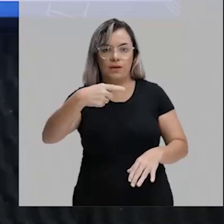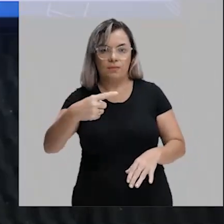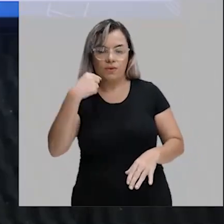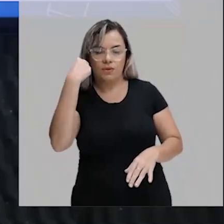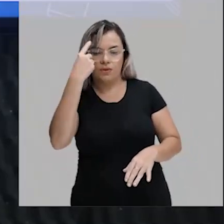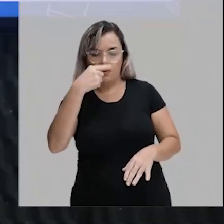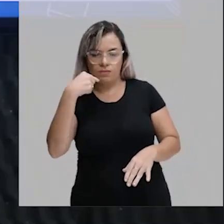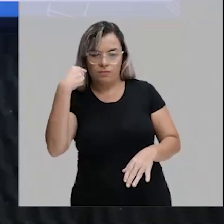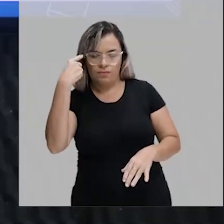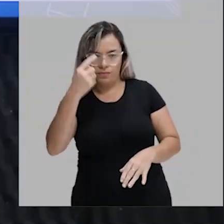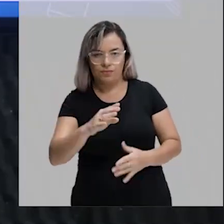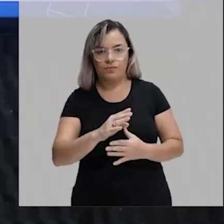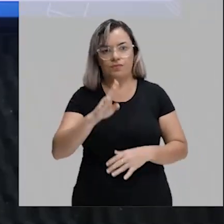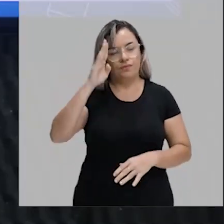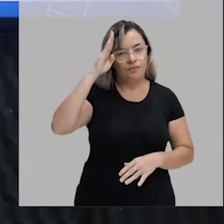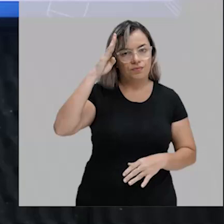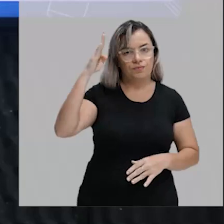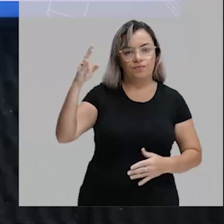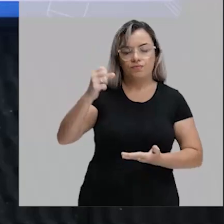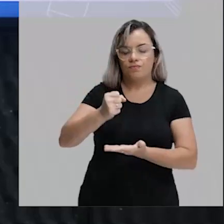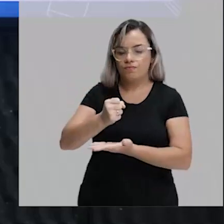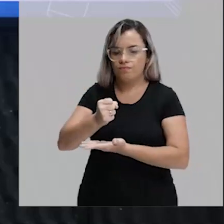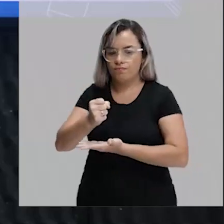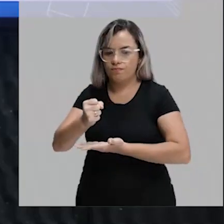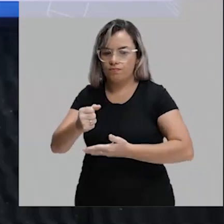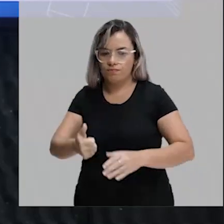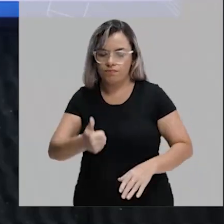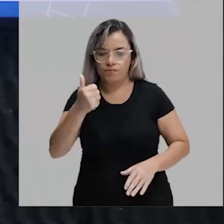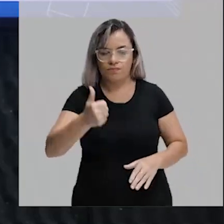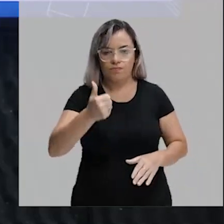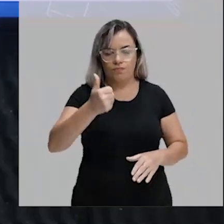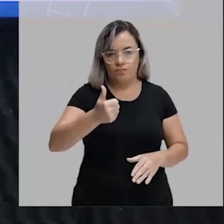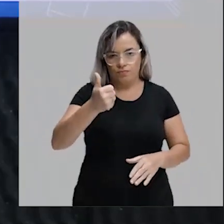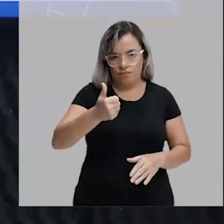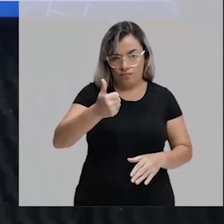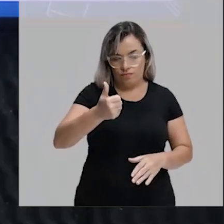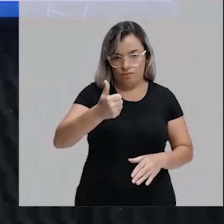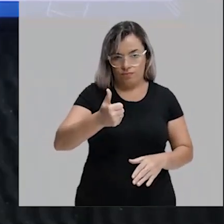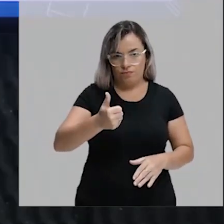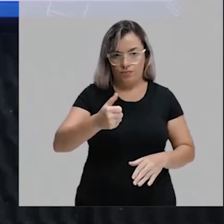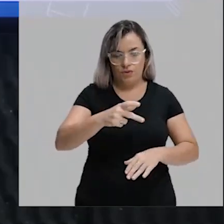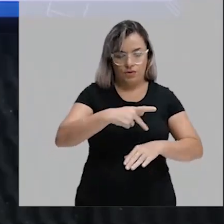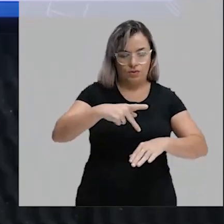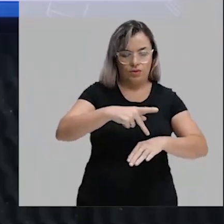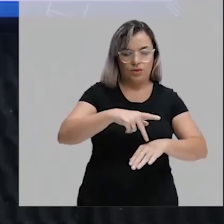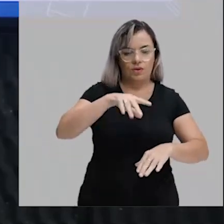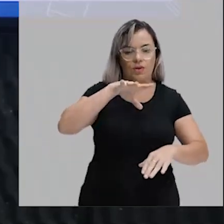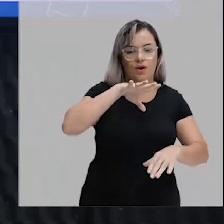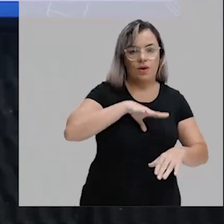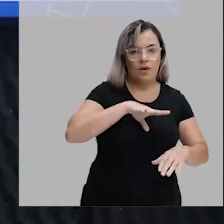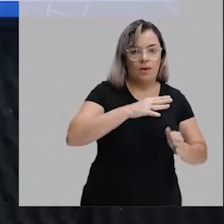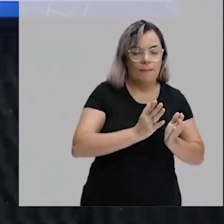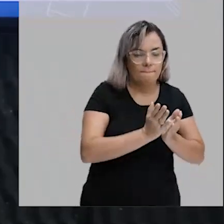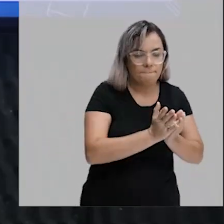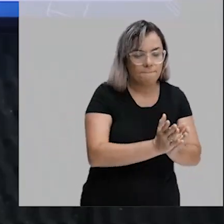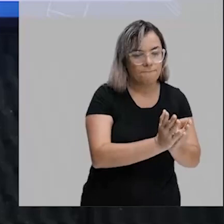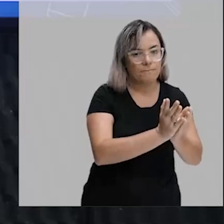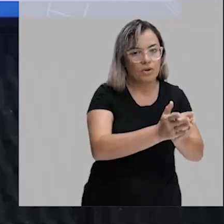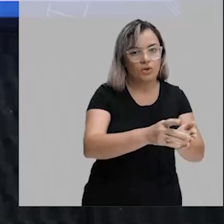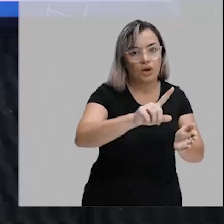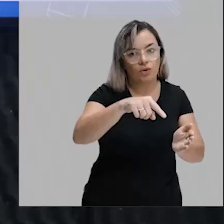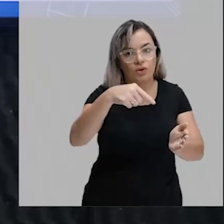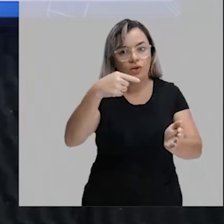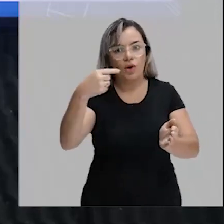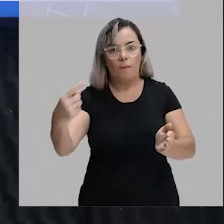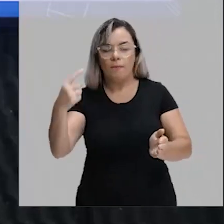fundamental para o pioneirismo ibérico, primeiro de Portugal, depois da Espanha, nesse movimento